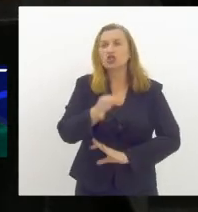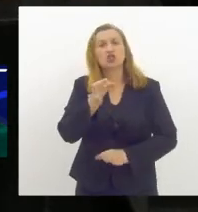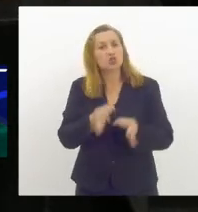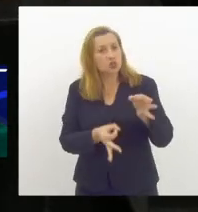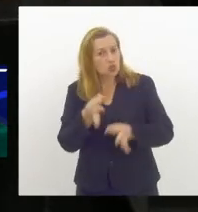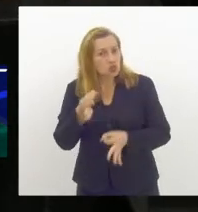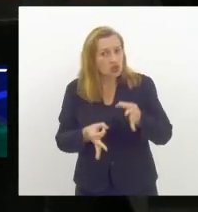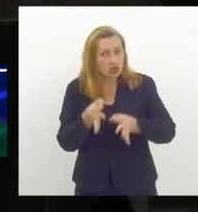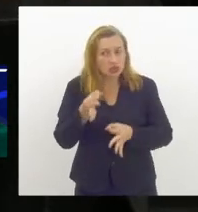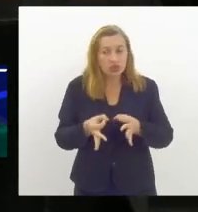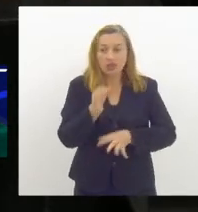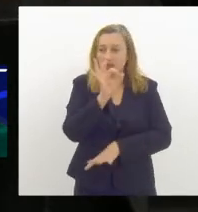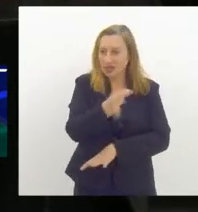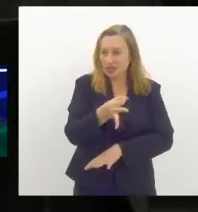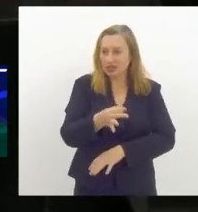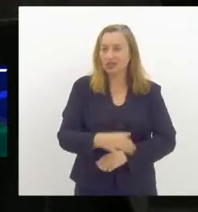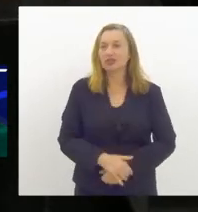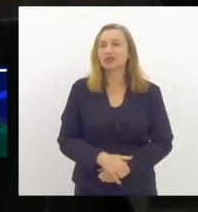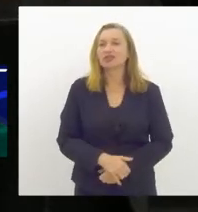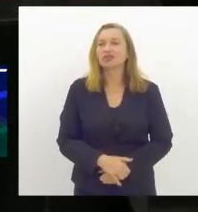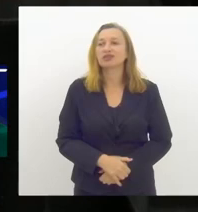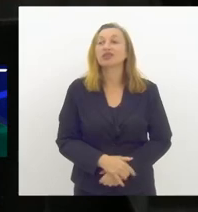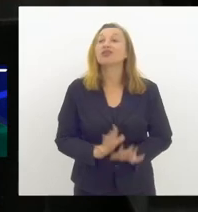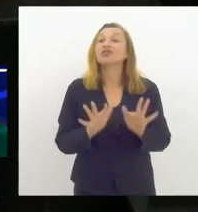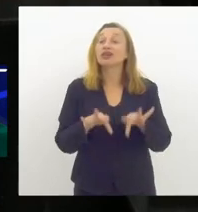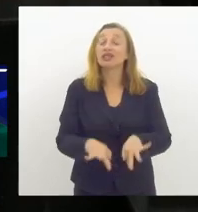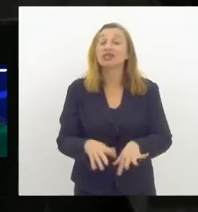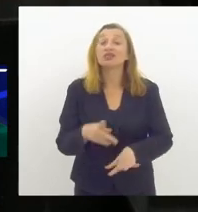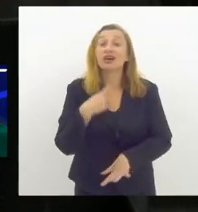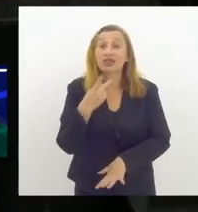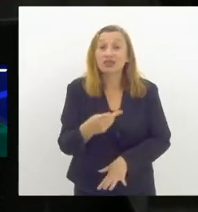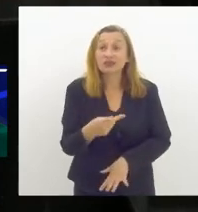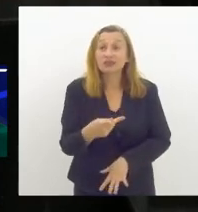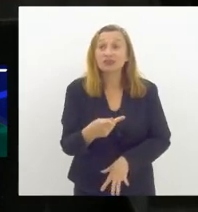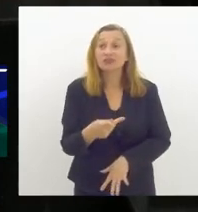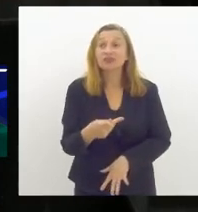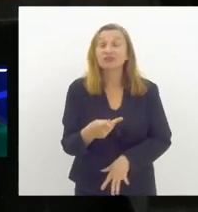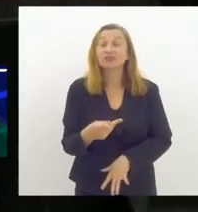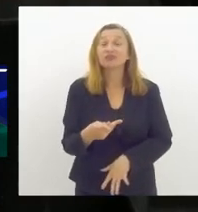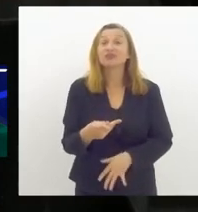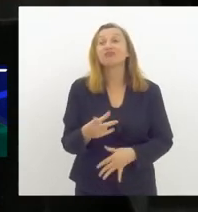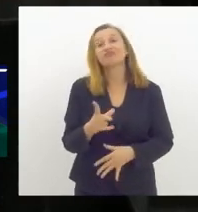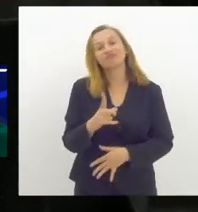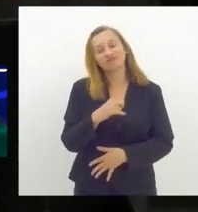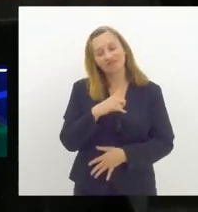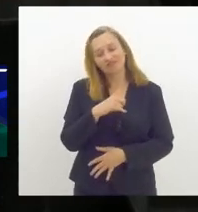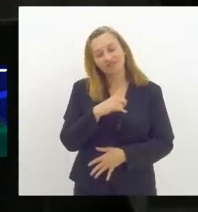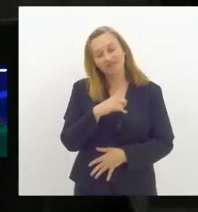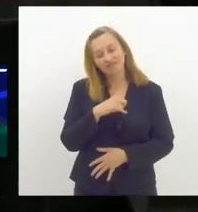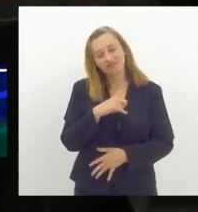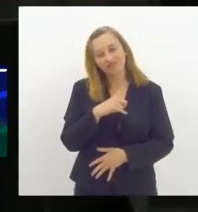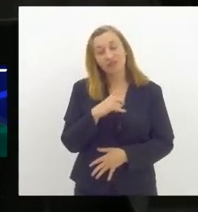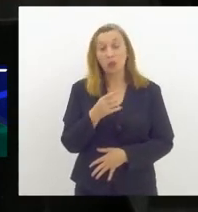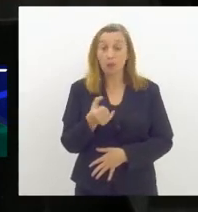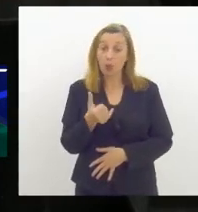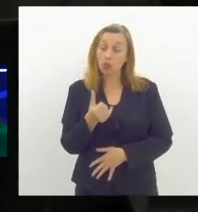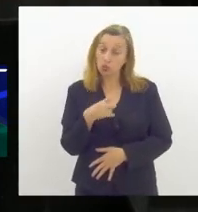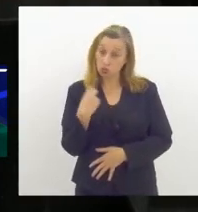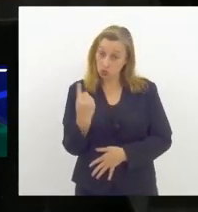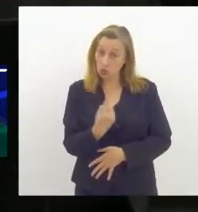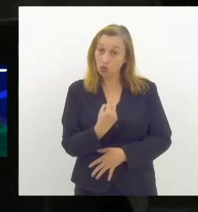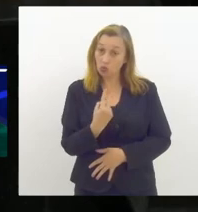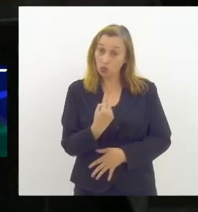Justa e correto e conclui dizendo o seguinte temos e somos pouco